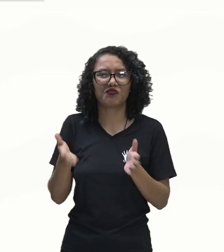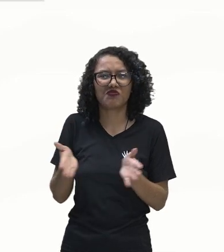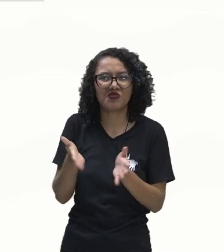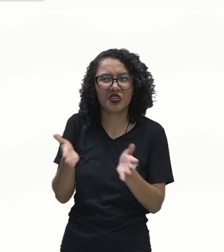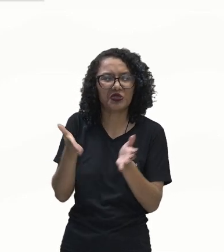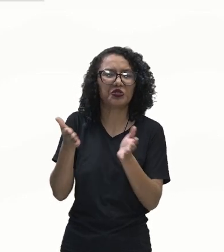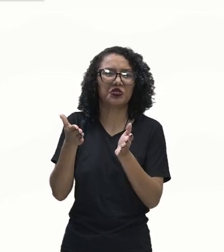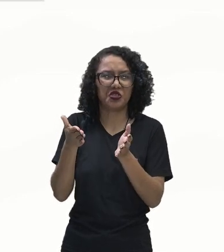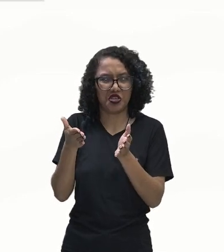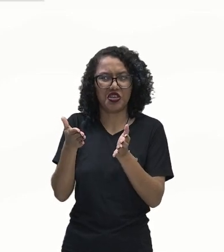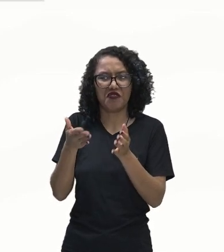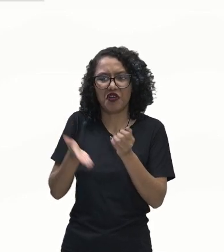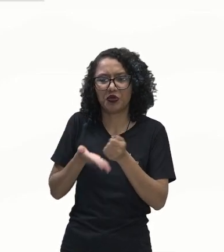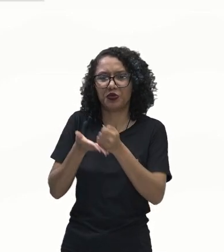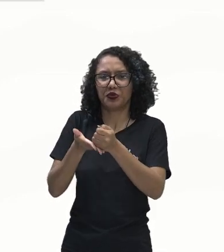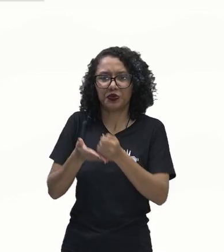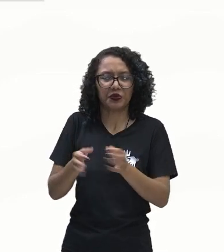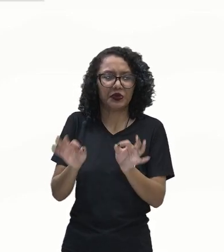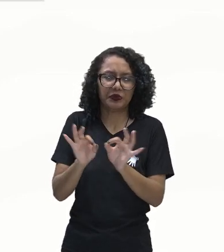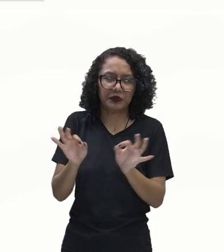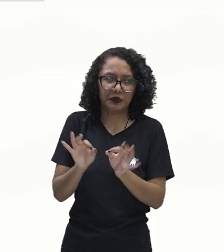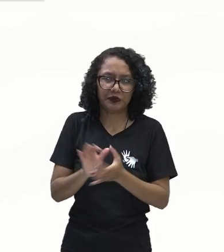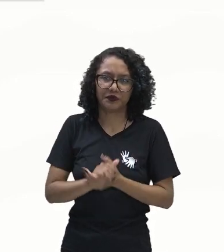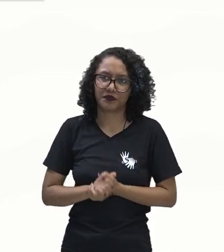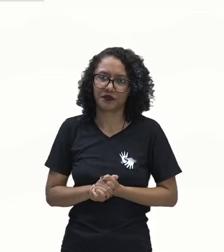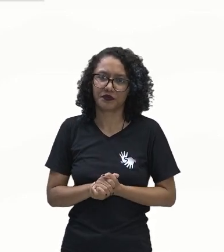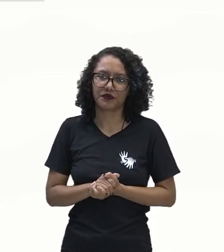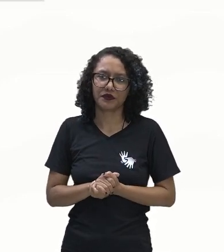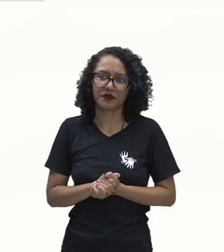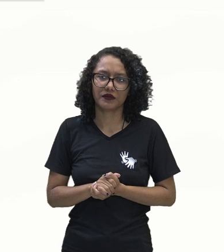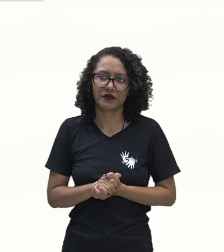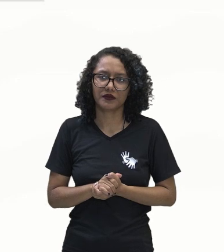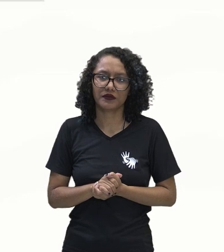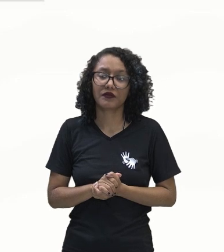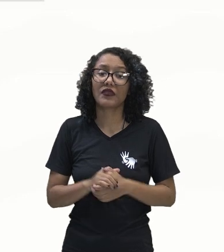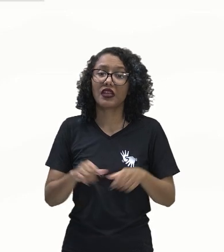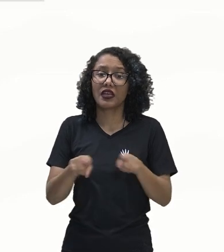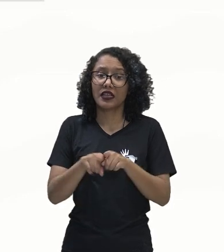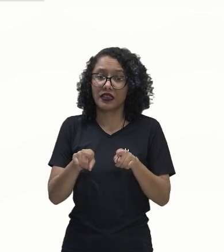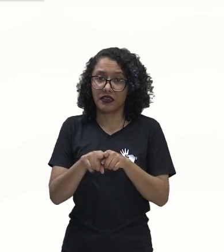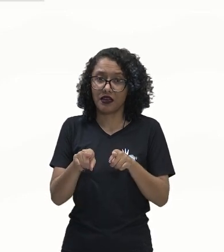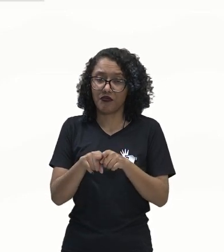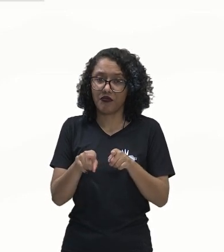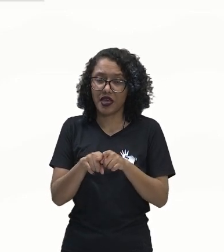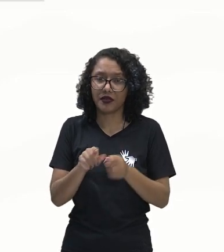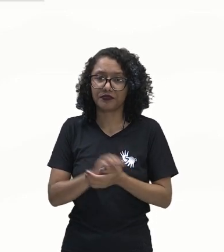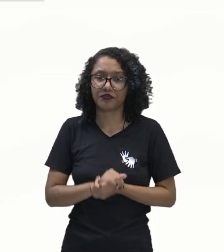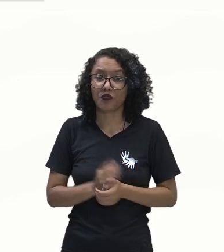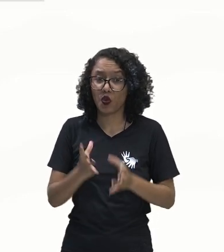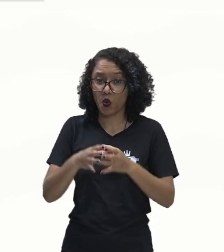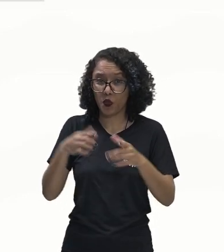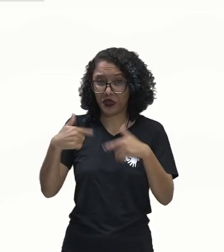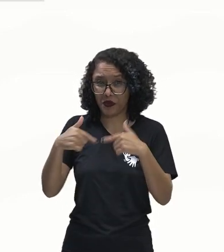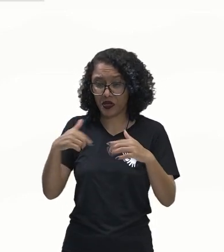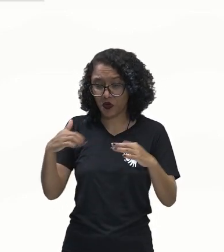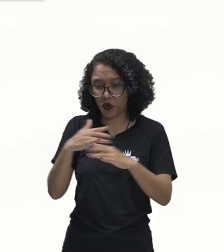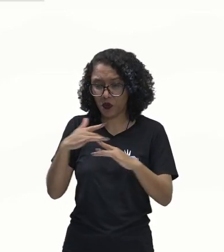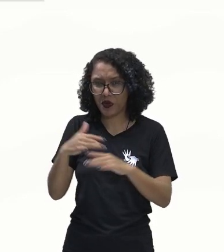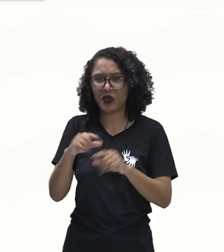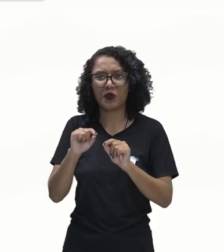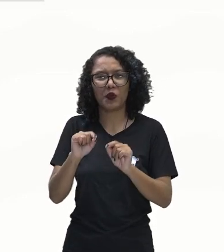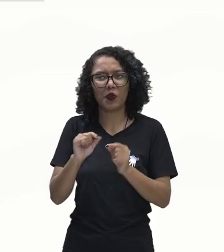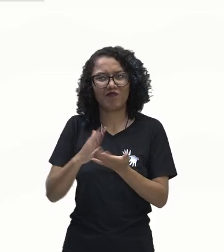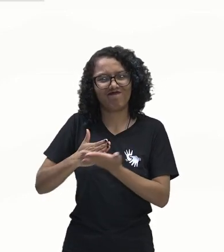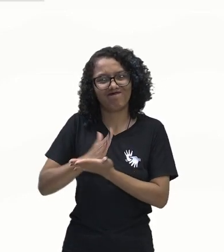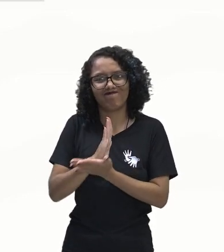desses bancos estrangeiros, assim como vai gerar uma grande insatisfação dos trabalhadores urbanos,